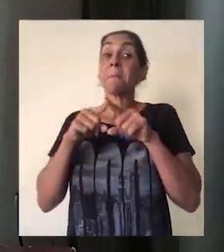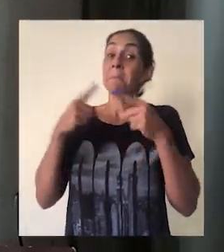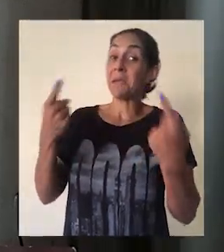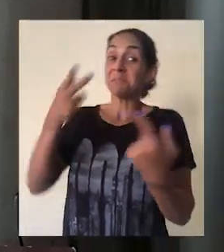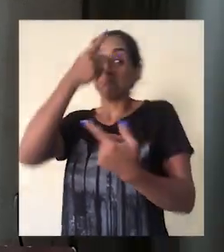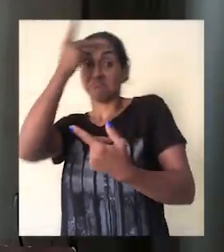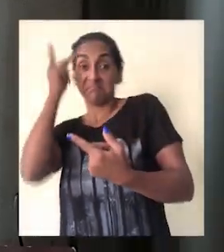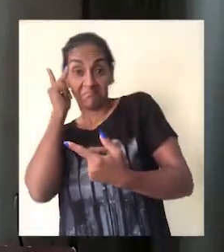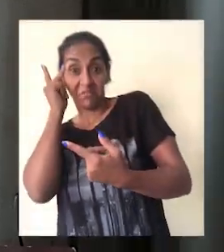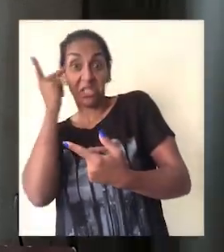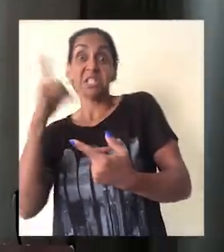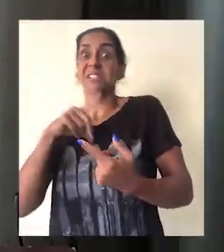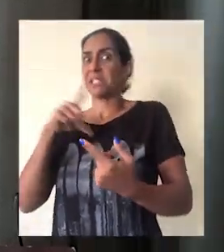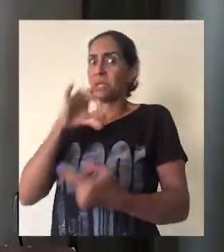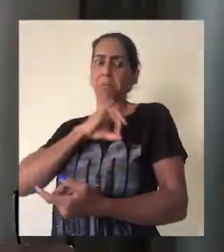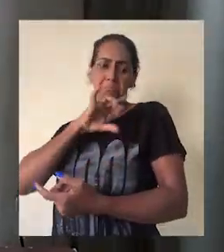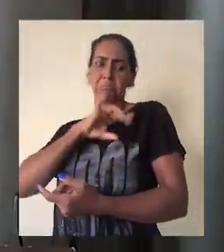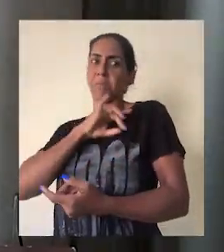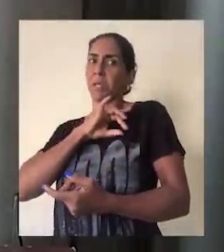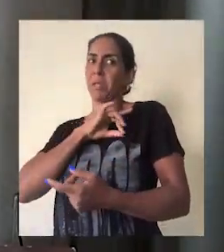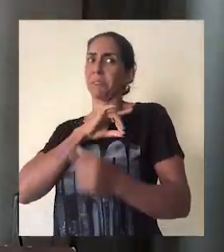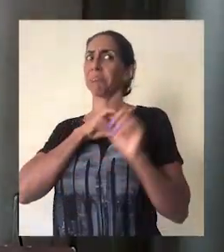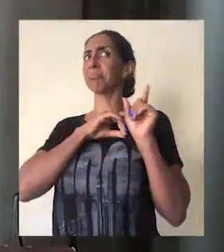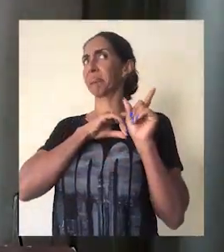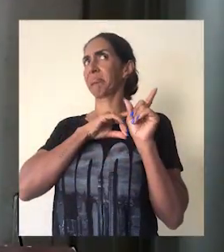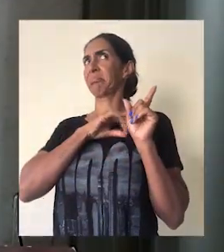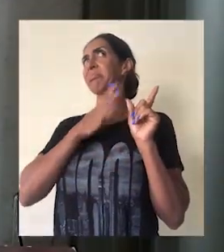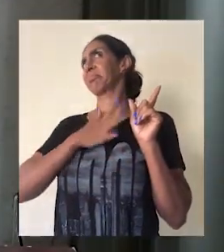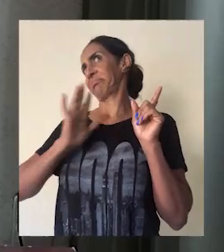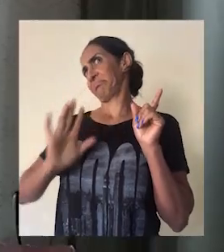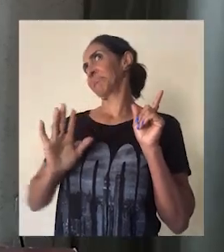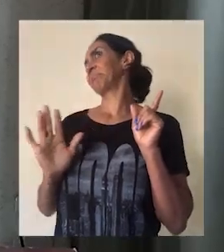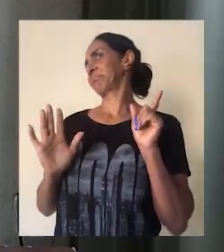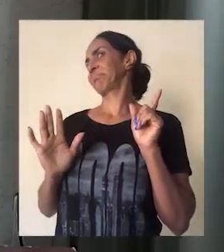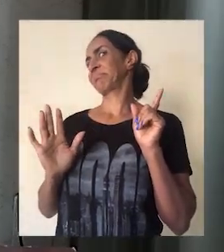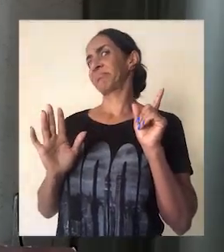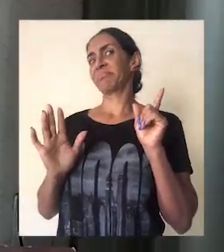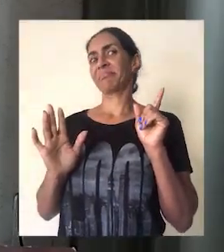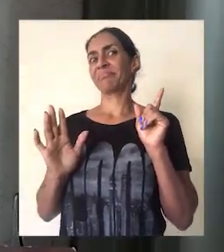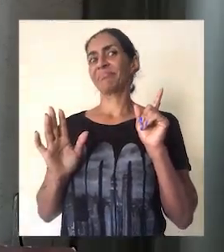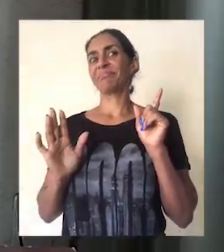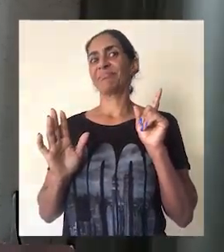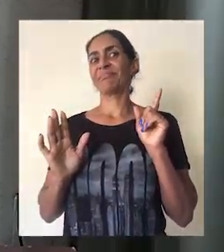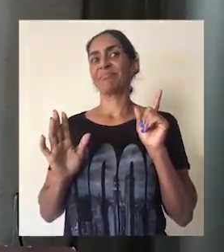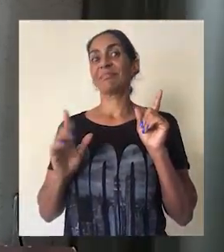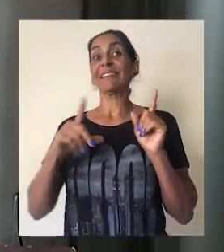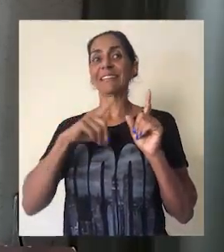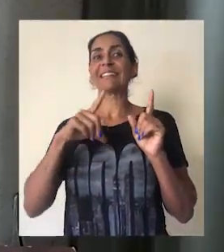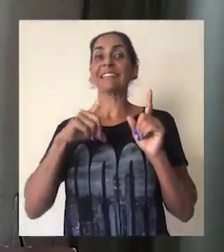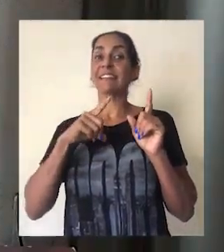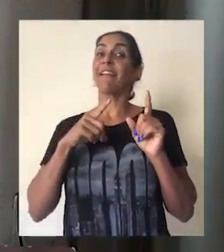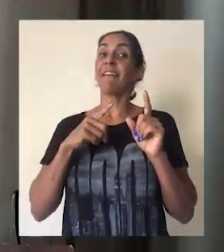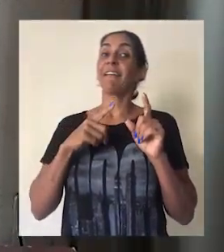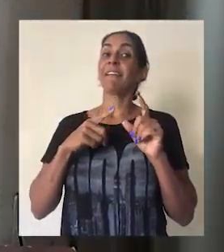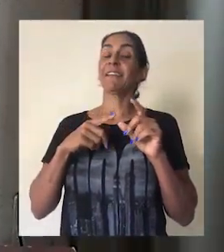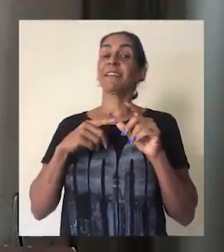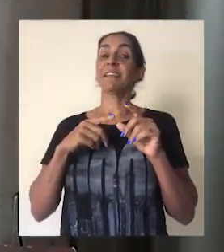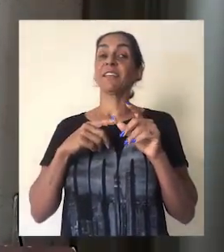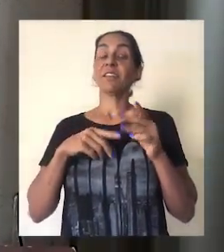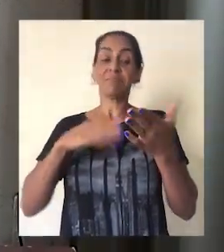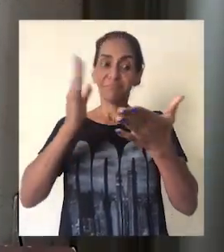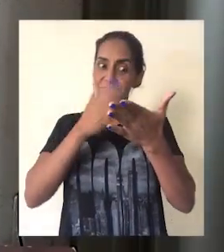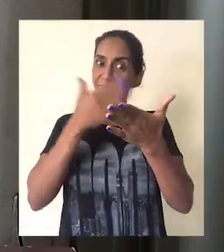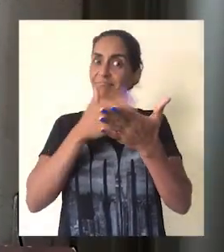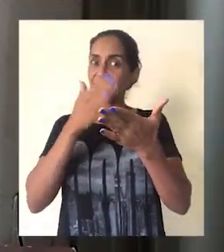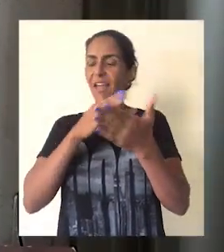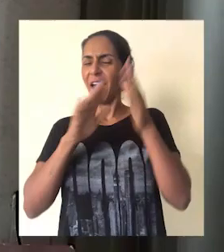com certeza vai encarar como uma história de terror, porque tem umas cenas aí meio assustadoras mesmo. E agora eu vou focar